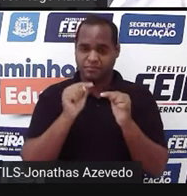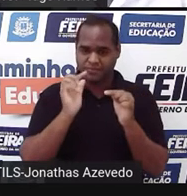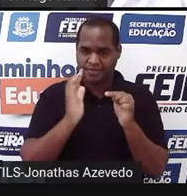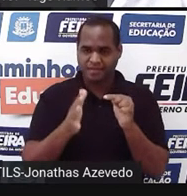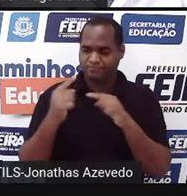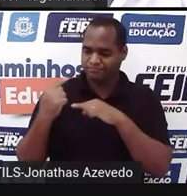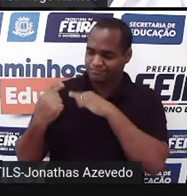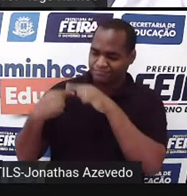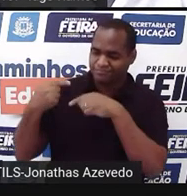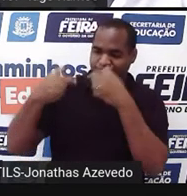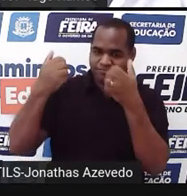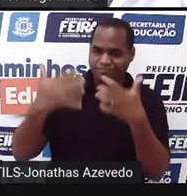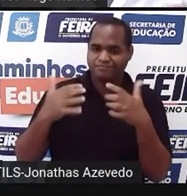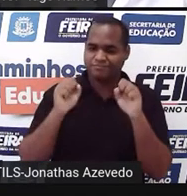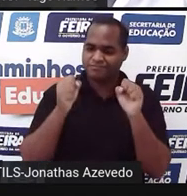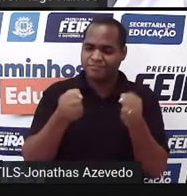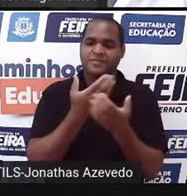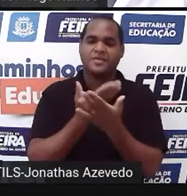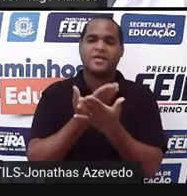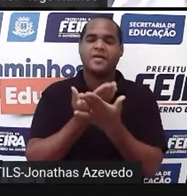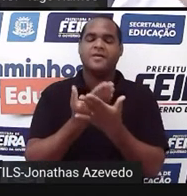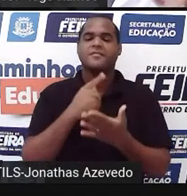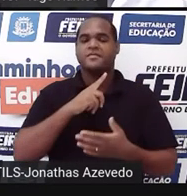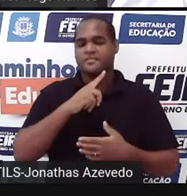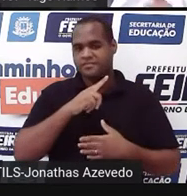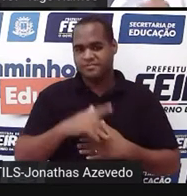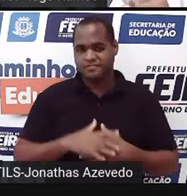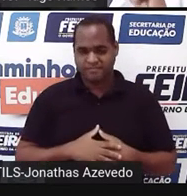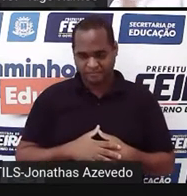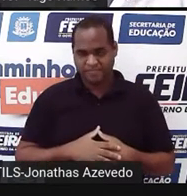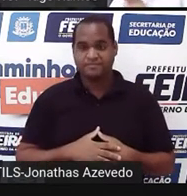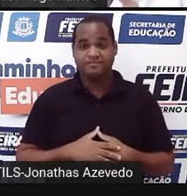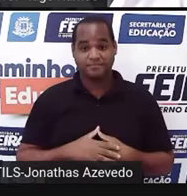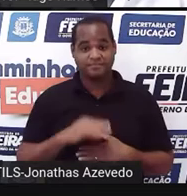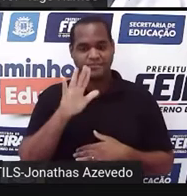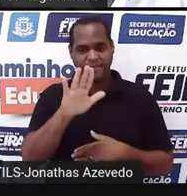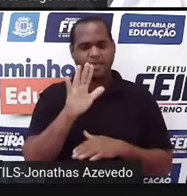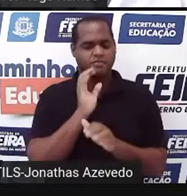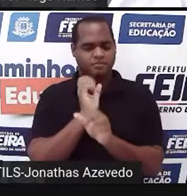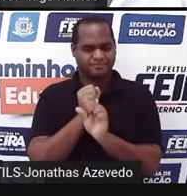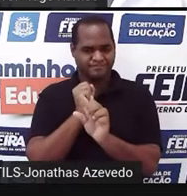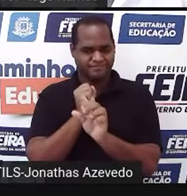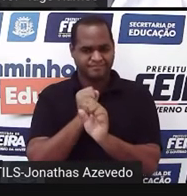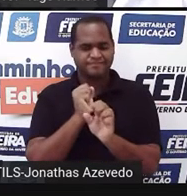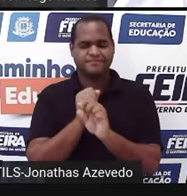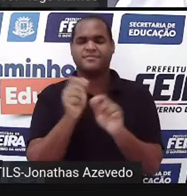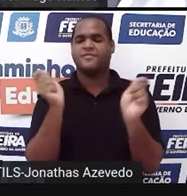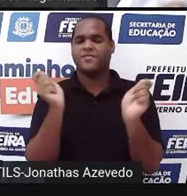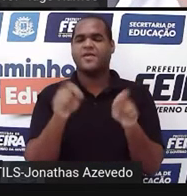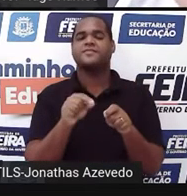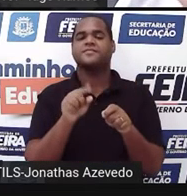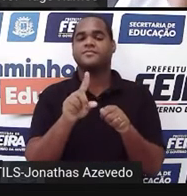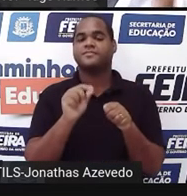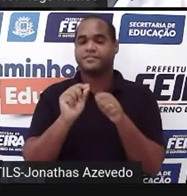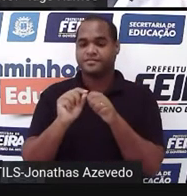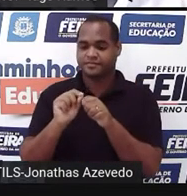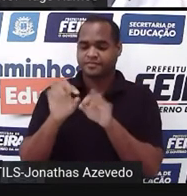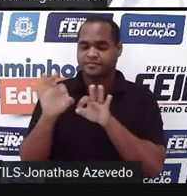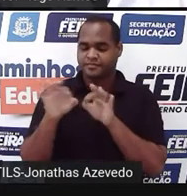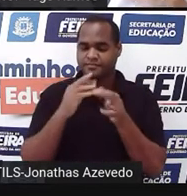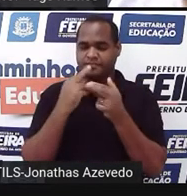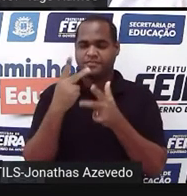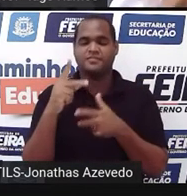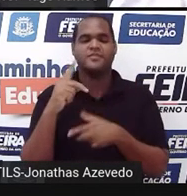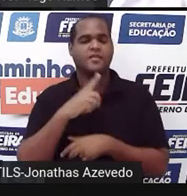que a gente já vem estudando por aqui tá bom só que tem cálculo para fazer então a gente vai precisar aí do seu